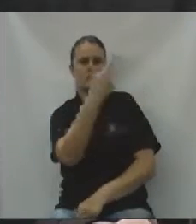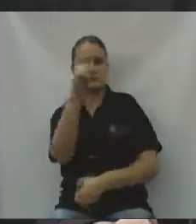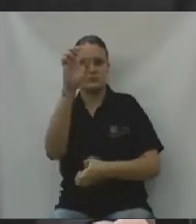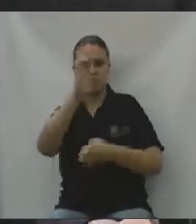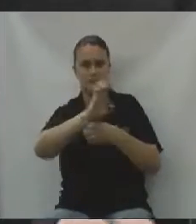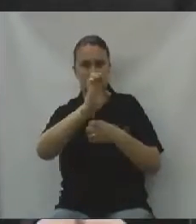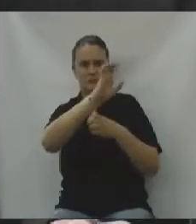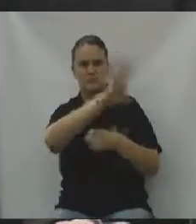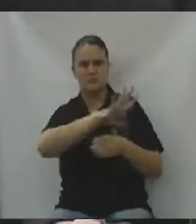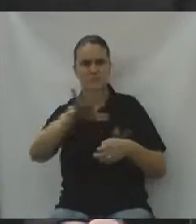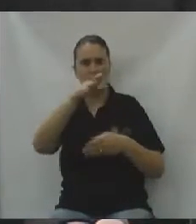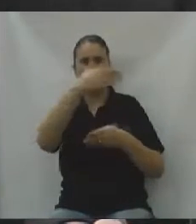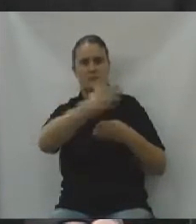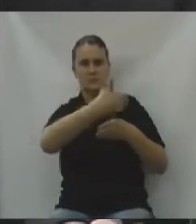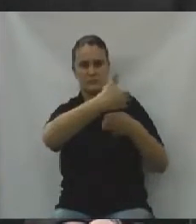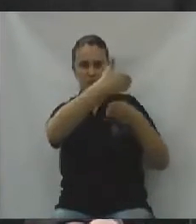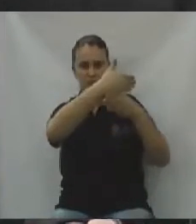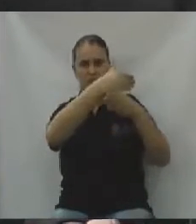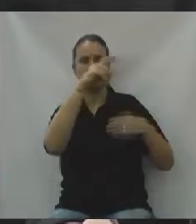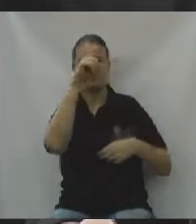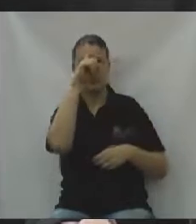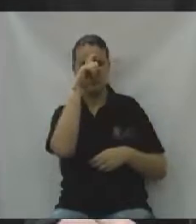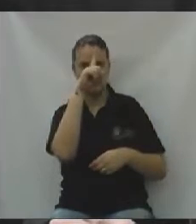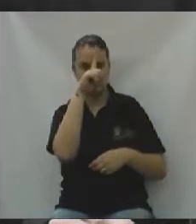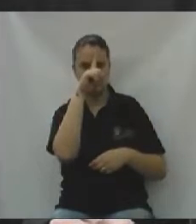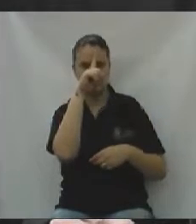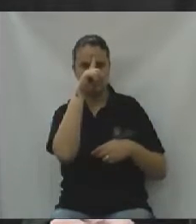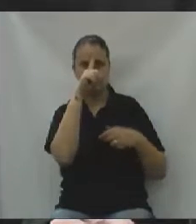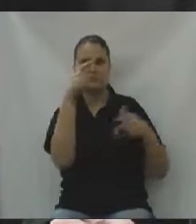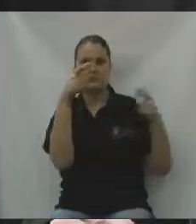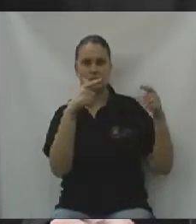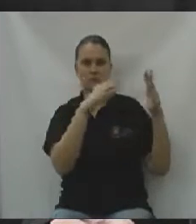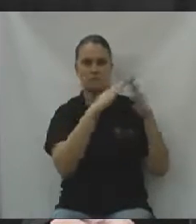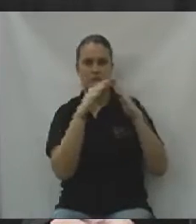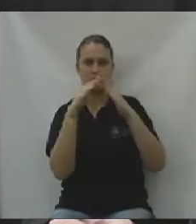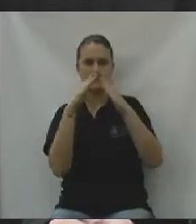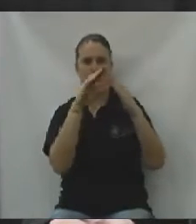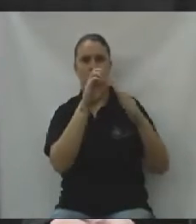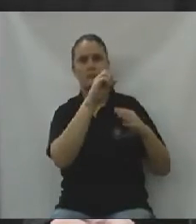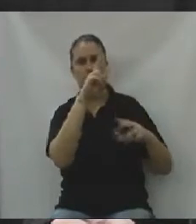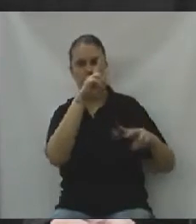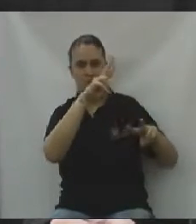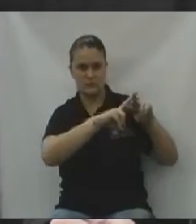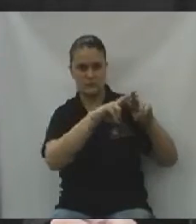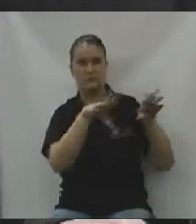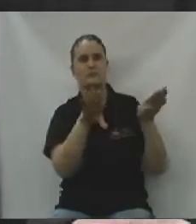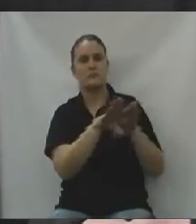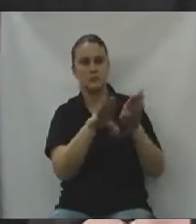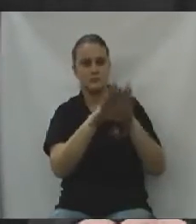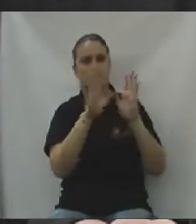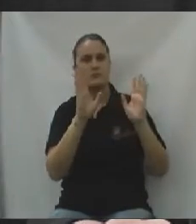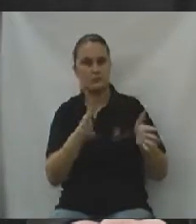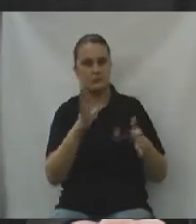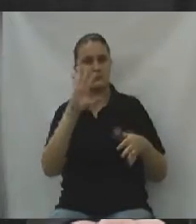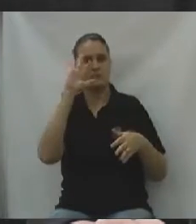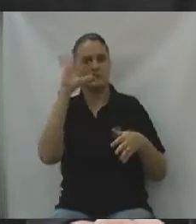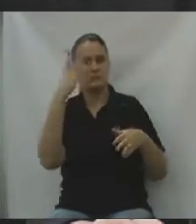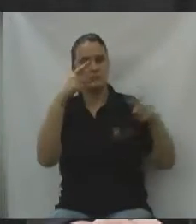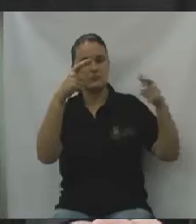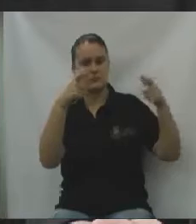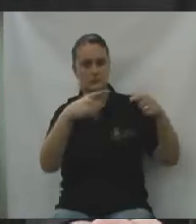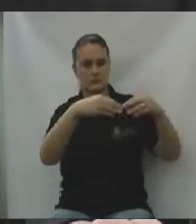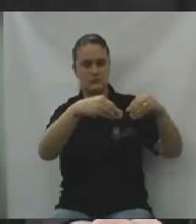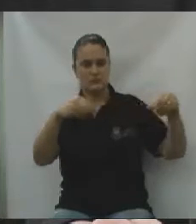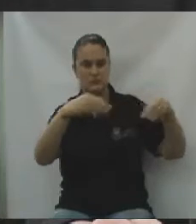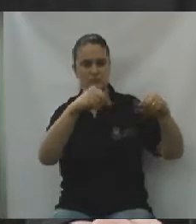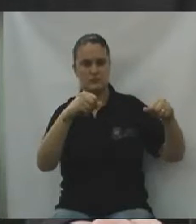estados, de fazerem construções de hospitais, de região de moradias, ou de presídios, que também aconteceu, em cima de áreas